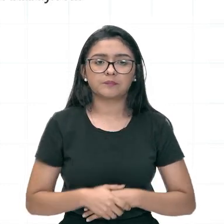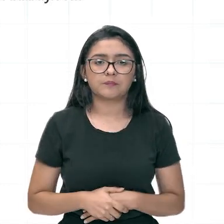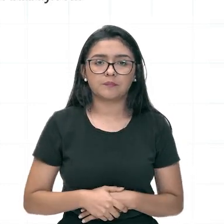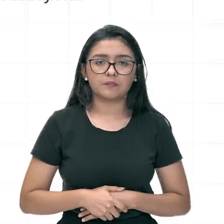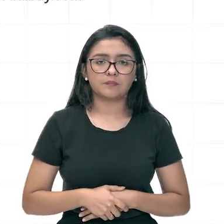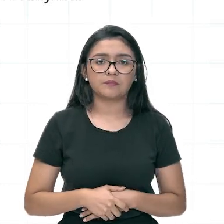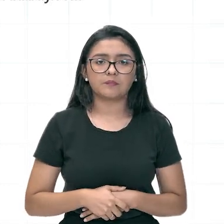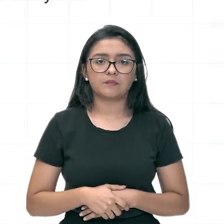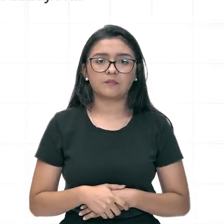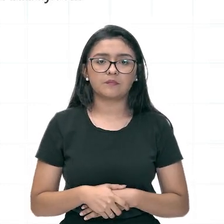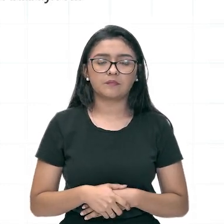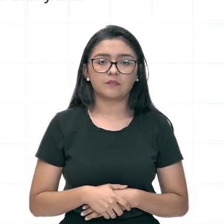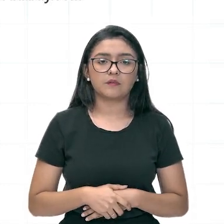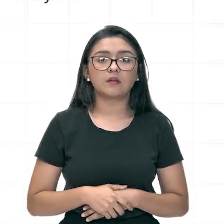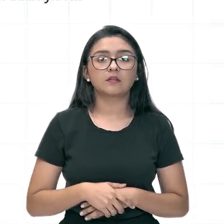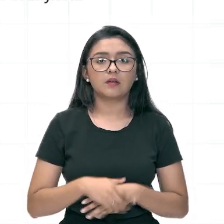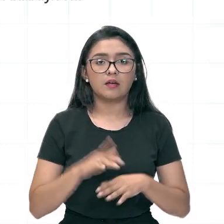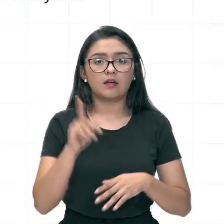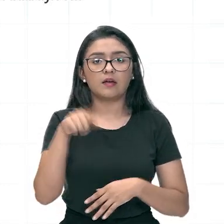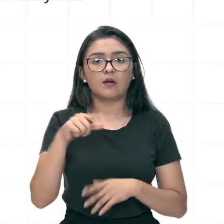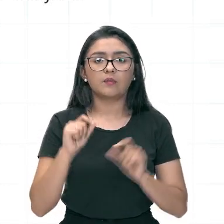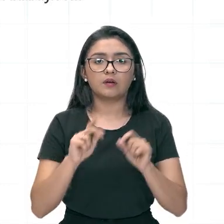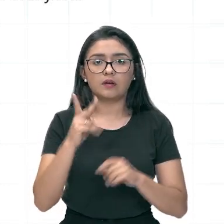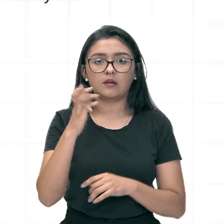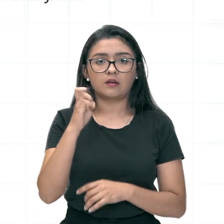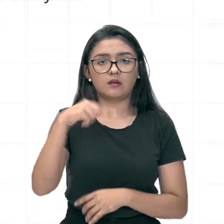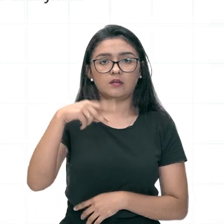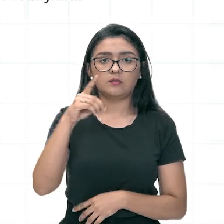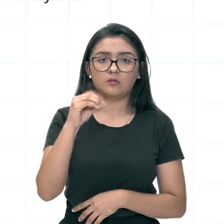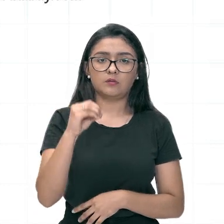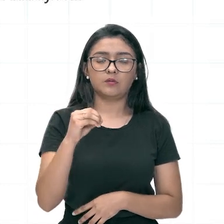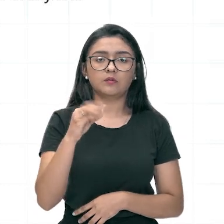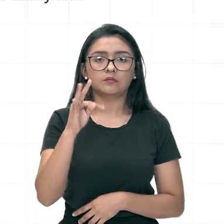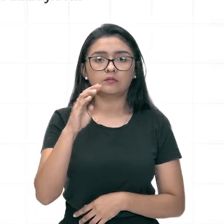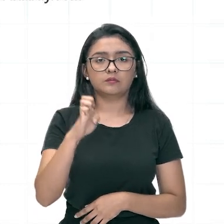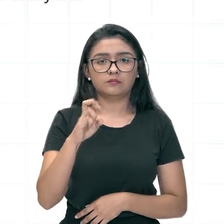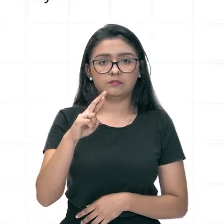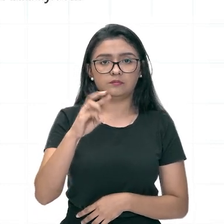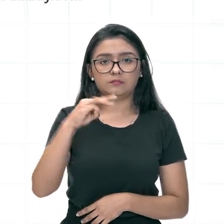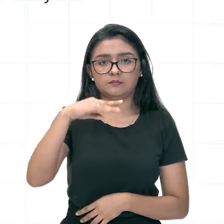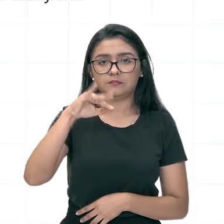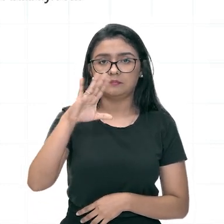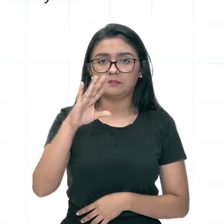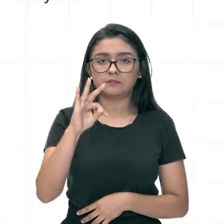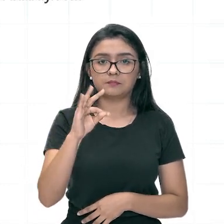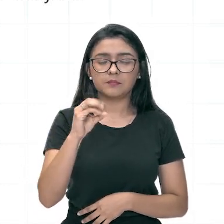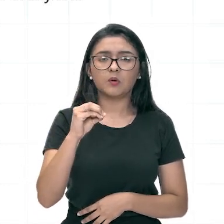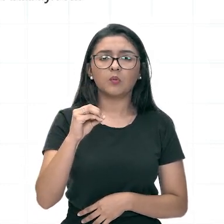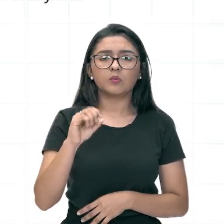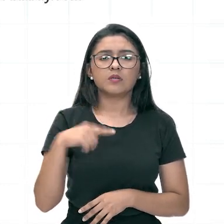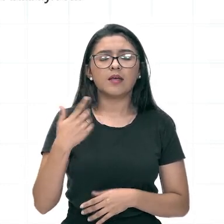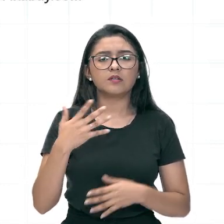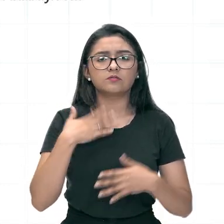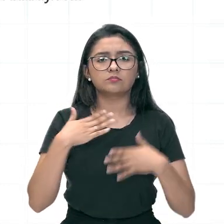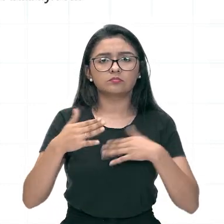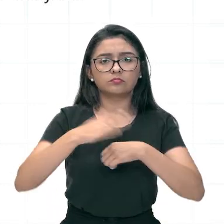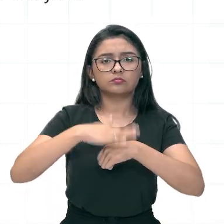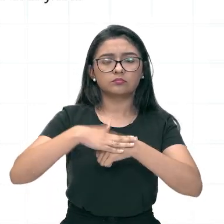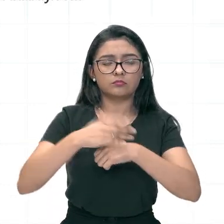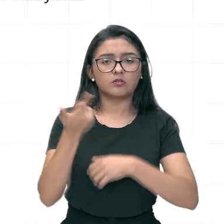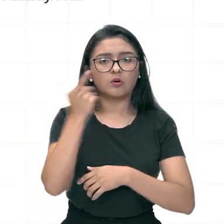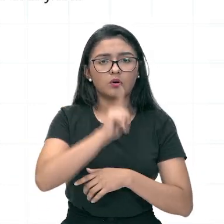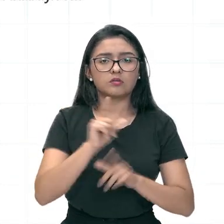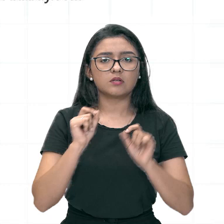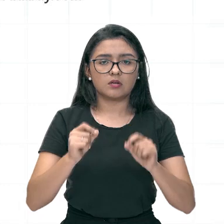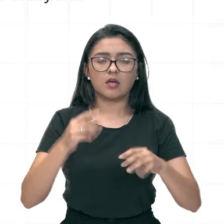eram ectotérmicos, as aves são endotérmicos. Isso quer dizer que eles já conseguem, né, esses animais